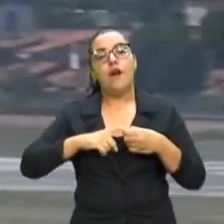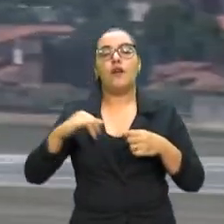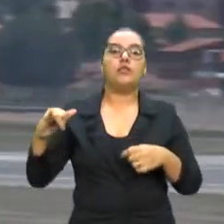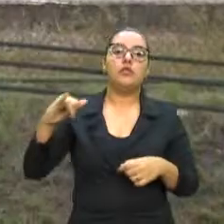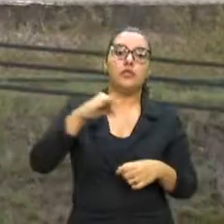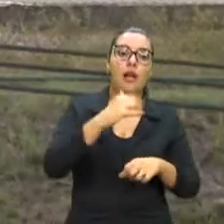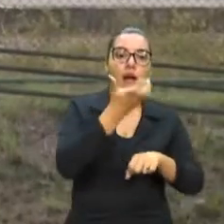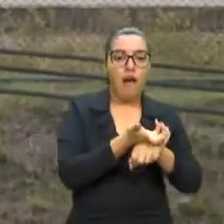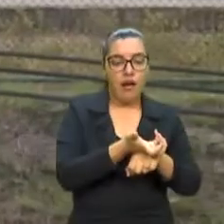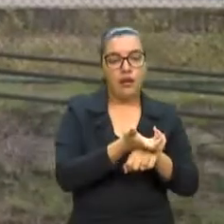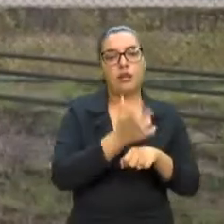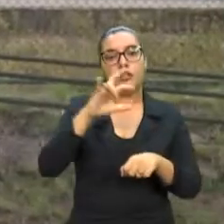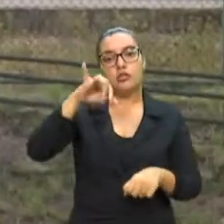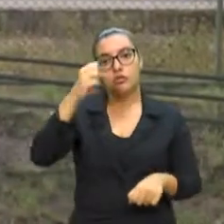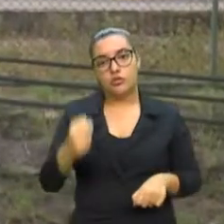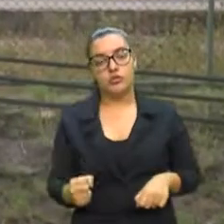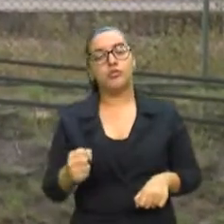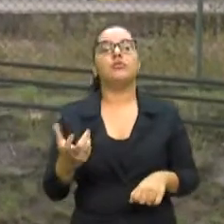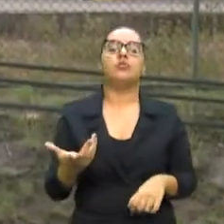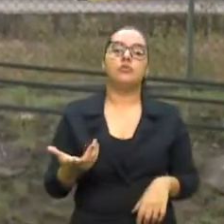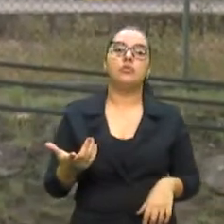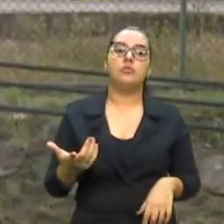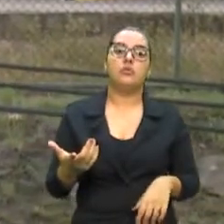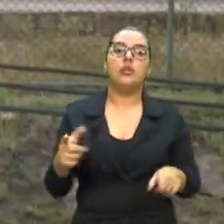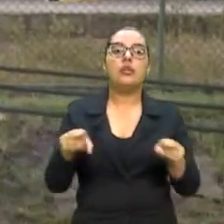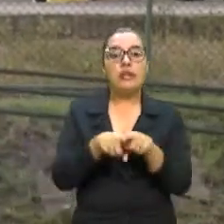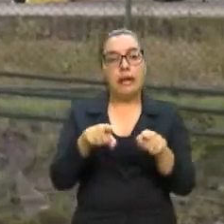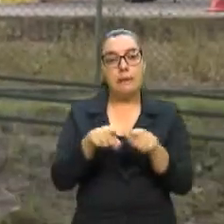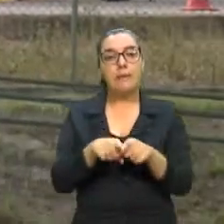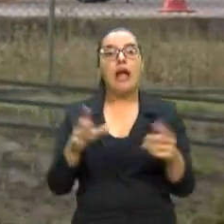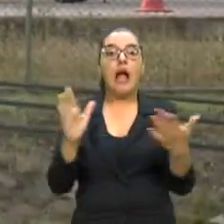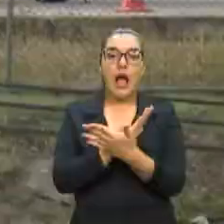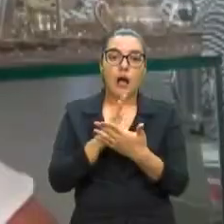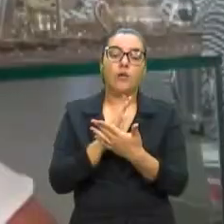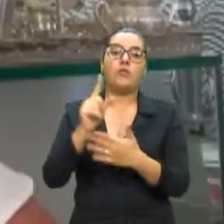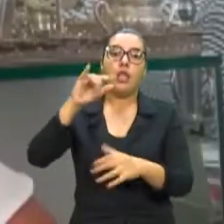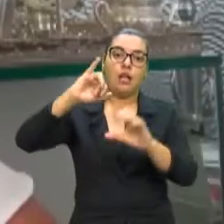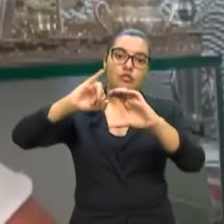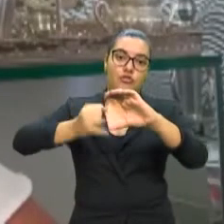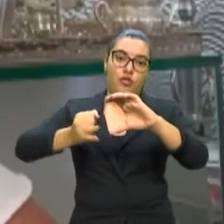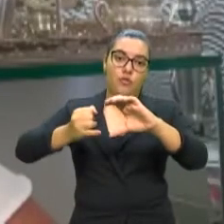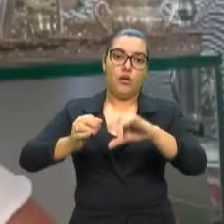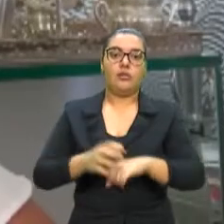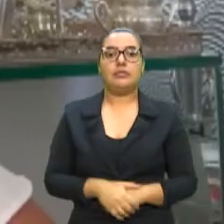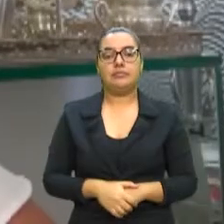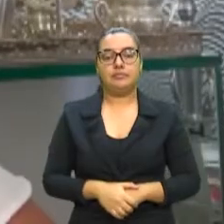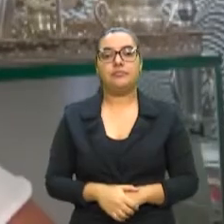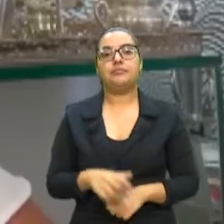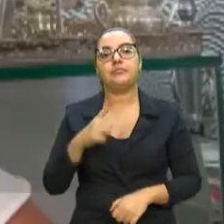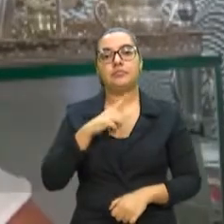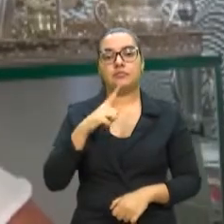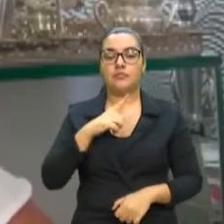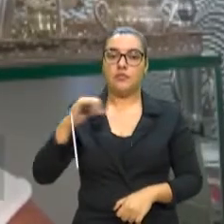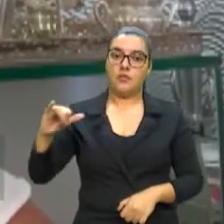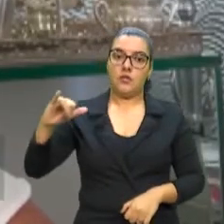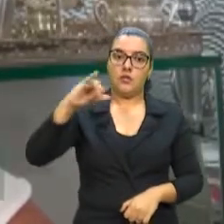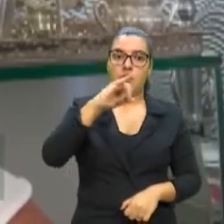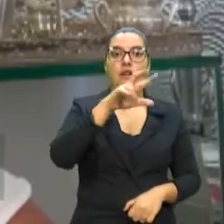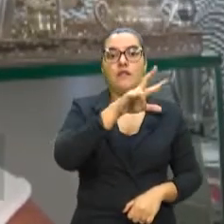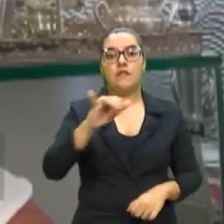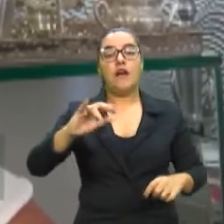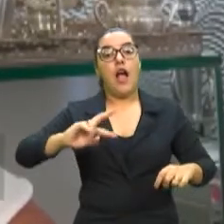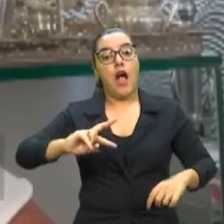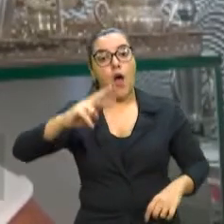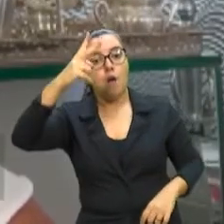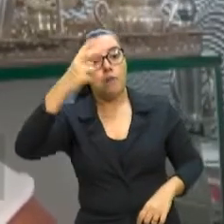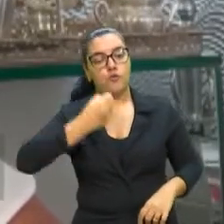Aracati, Juazeiro do Norte e frequência em voos para Jericoacoara. As companhias aéreas estão dispostas a aumentar essa quantidade de